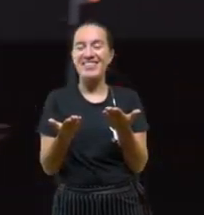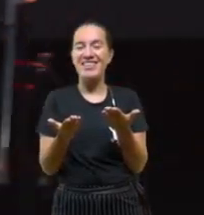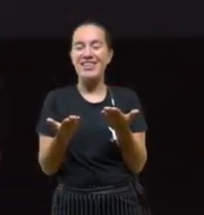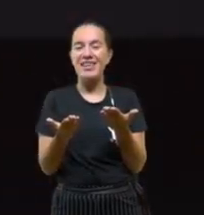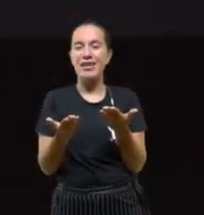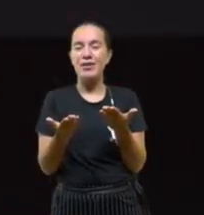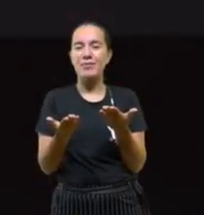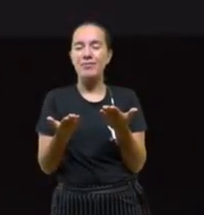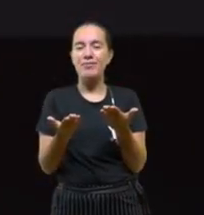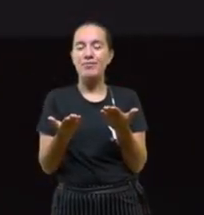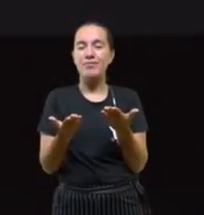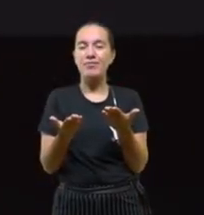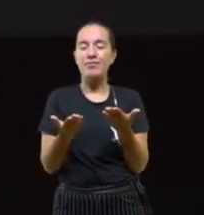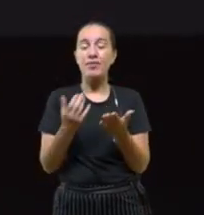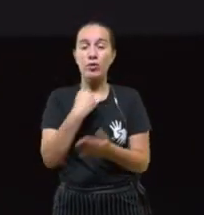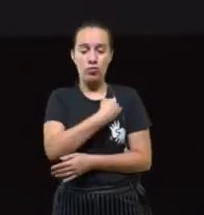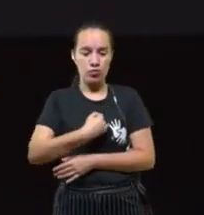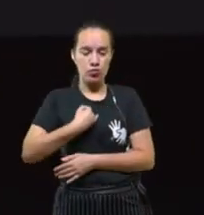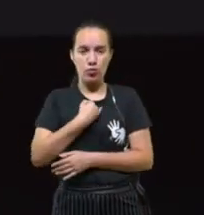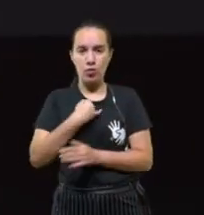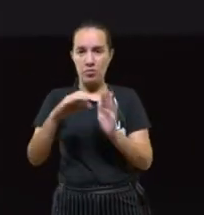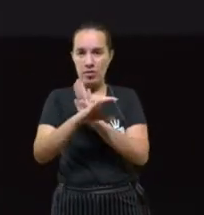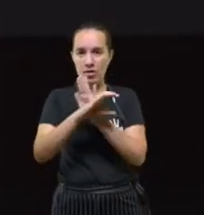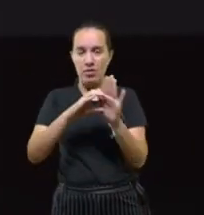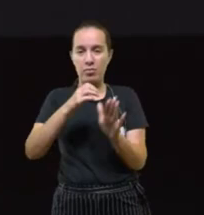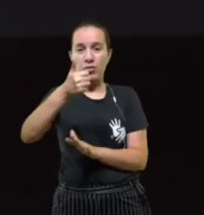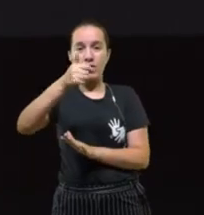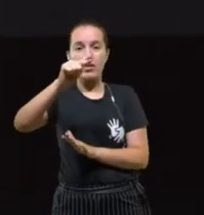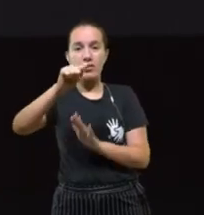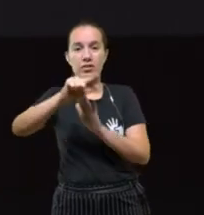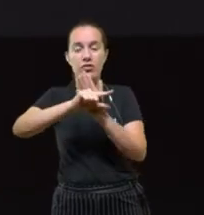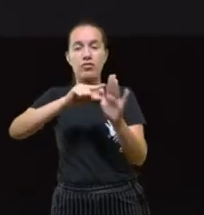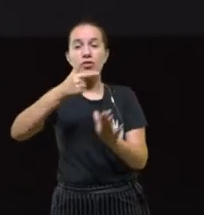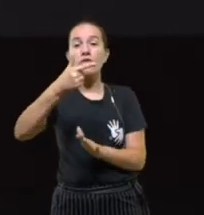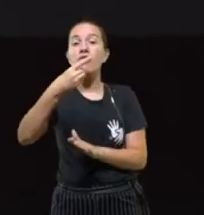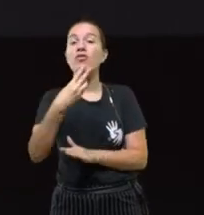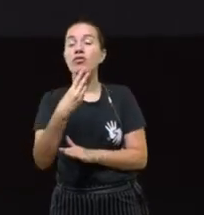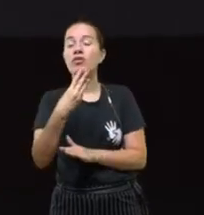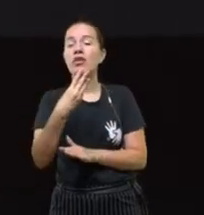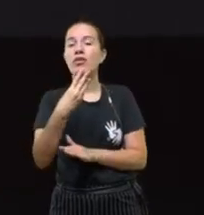Jesus falou, João 17, verso 23.